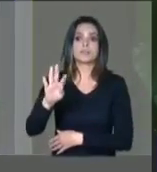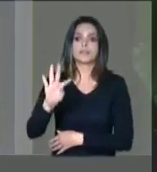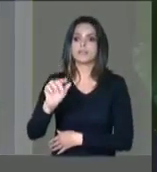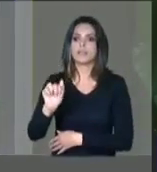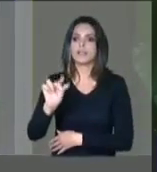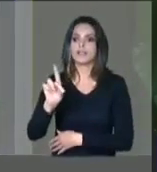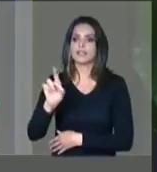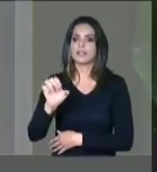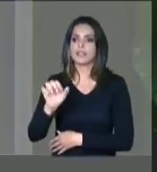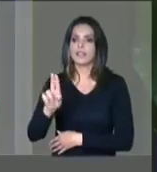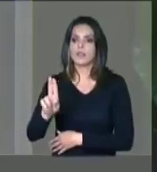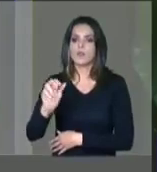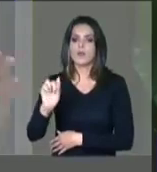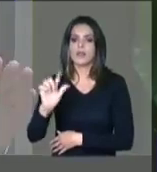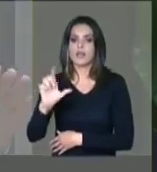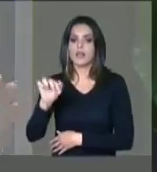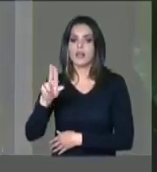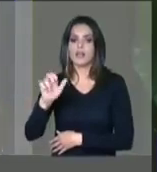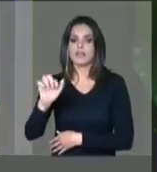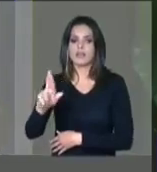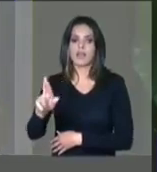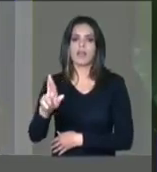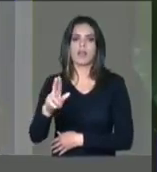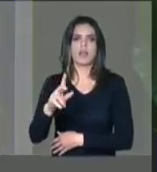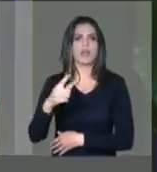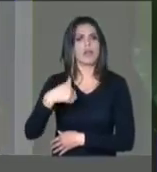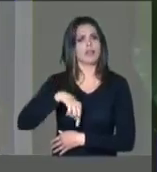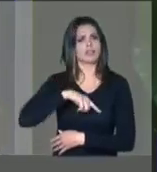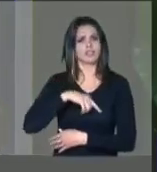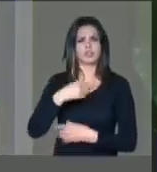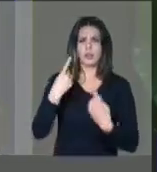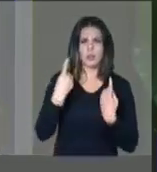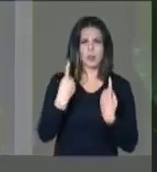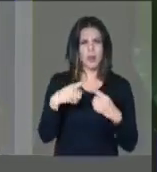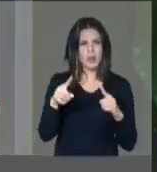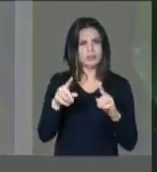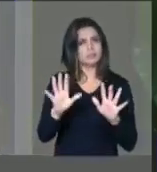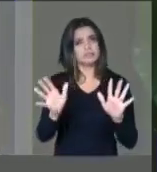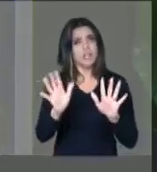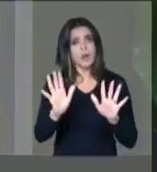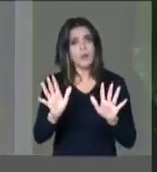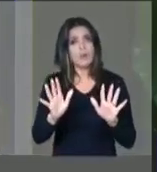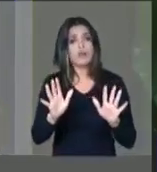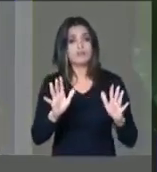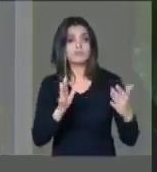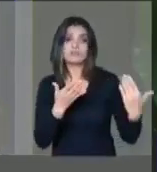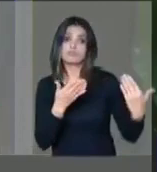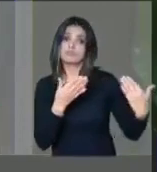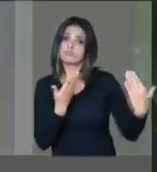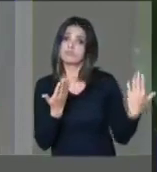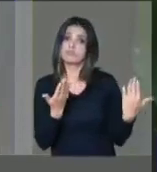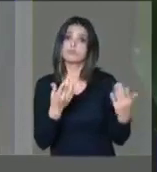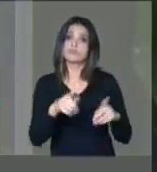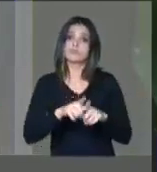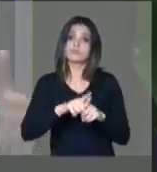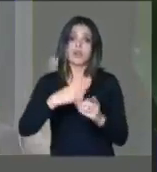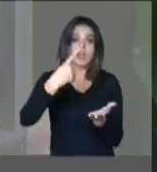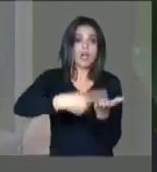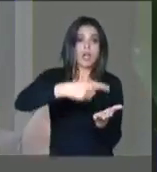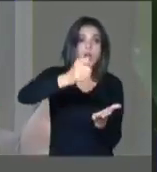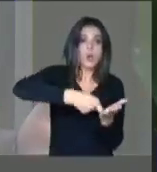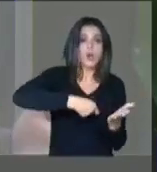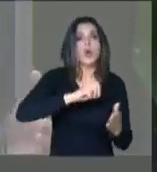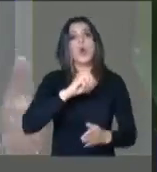Tadeu Alencar, à celebração de acordos internacionais e até mesmo o eventual aluguel de